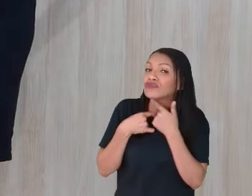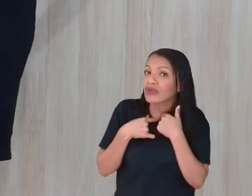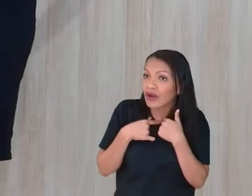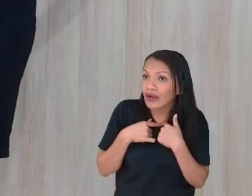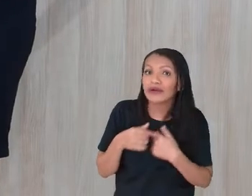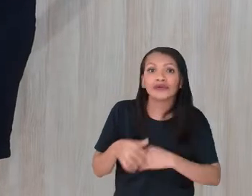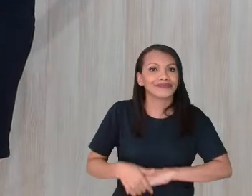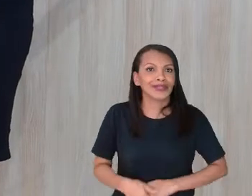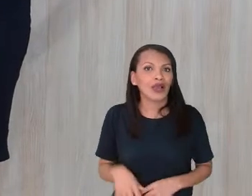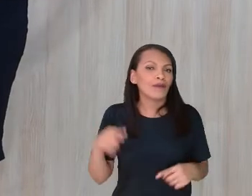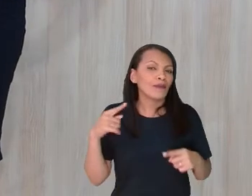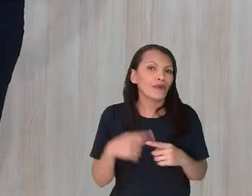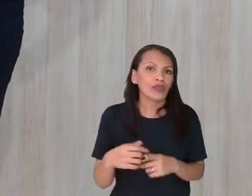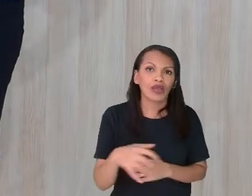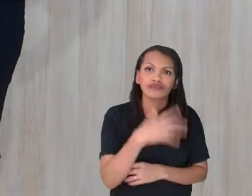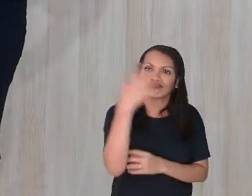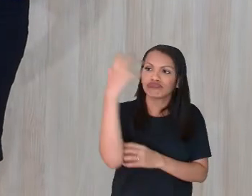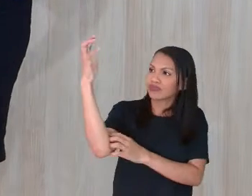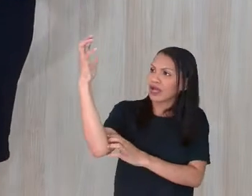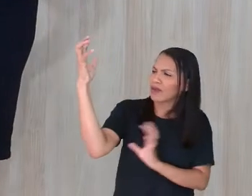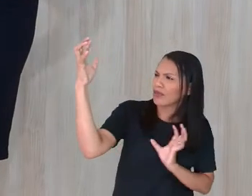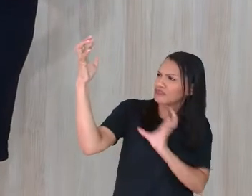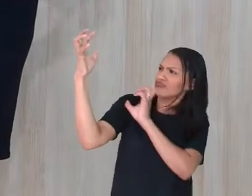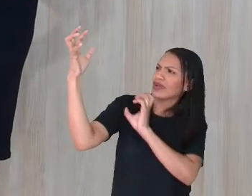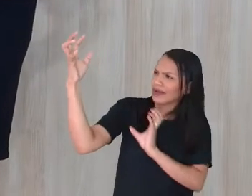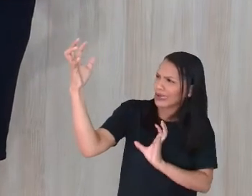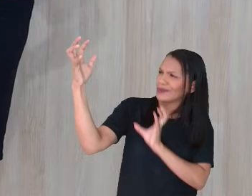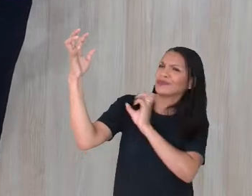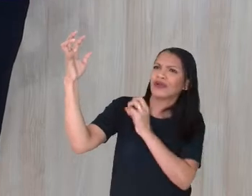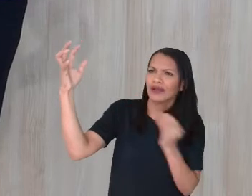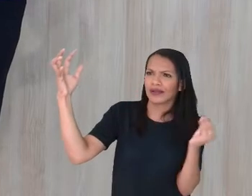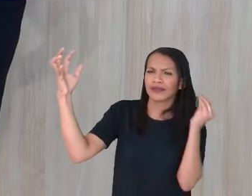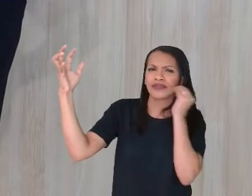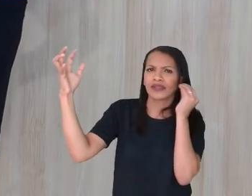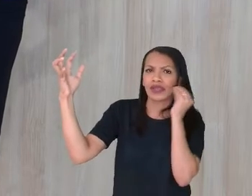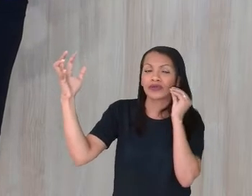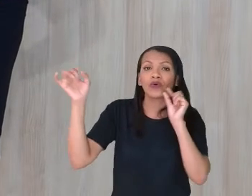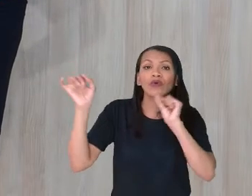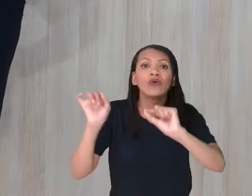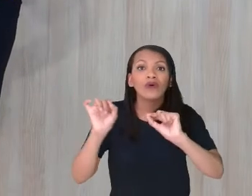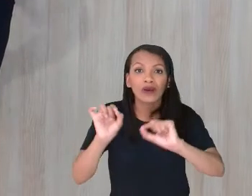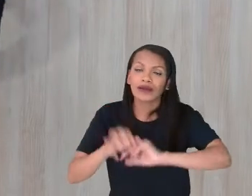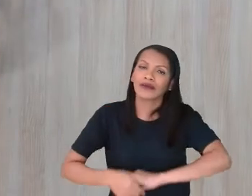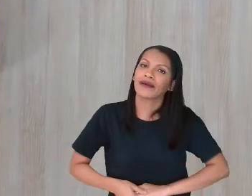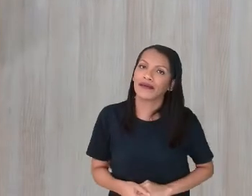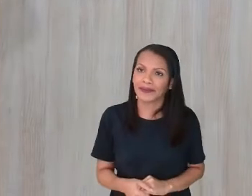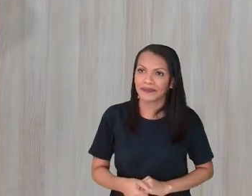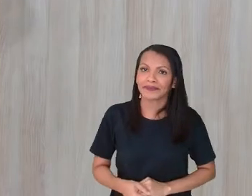porque ele não consegue pegá-las. E aí, a lição seria exatamente essa.